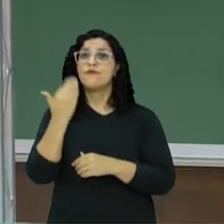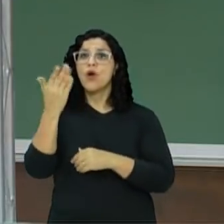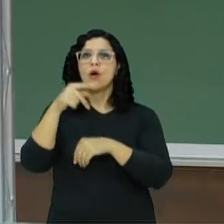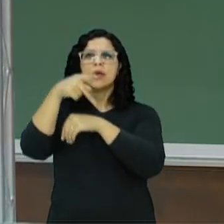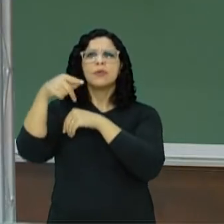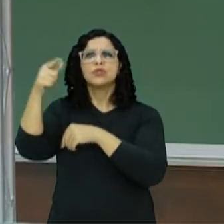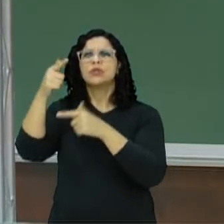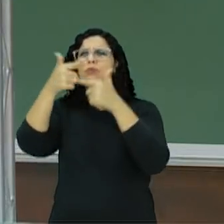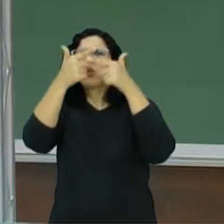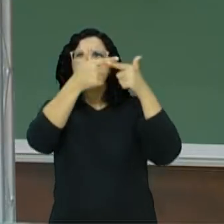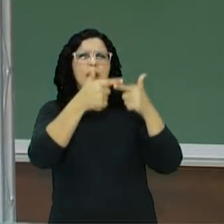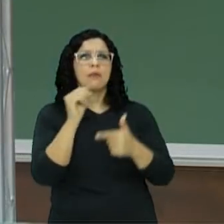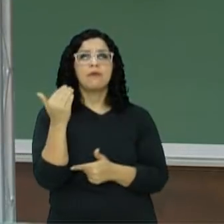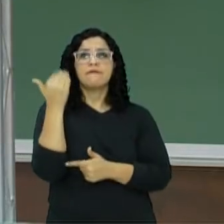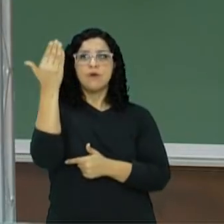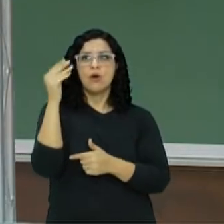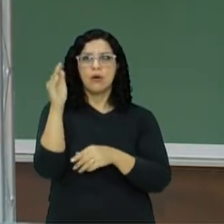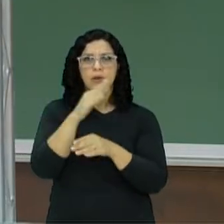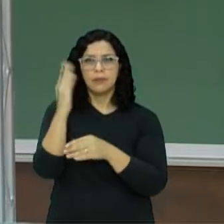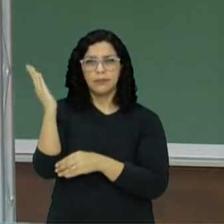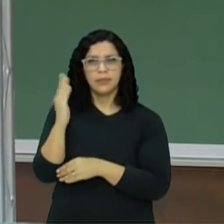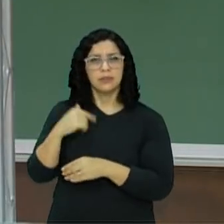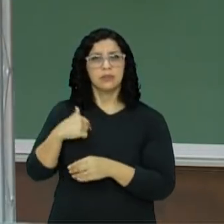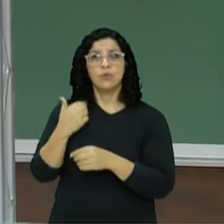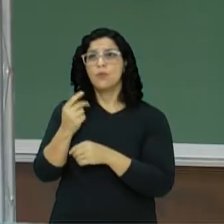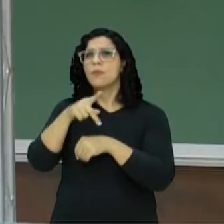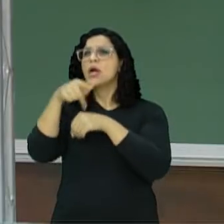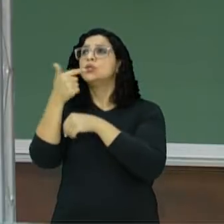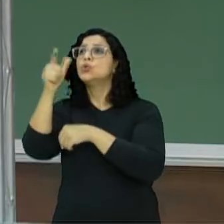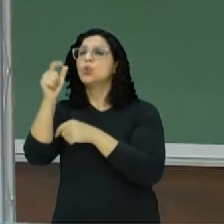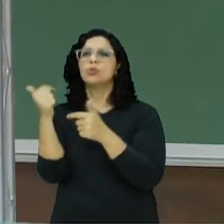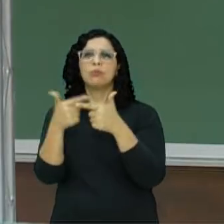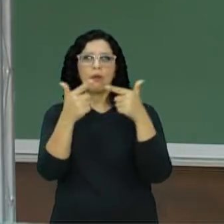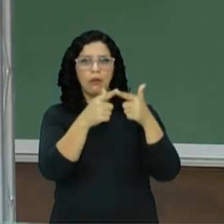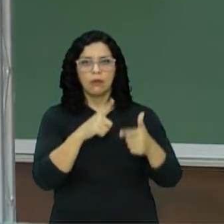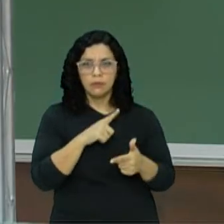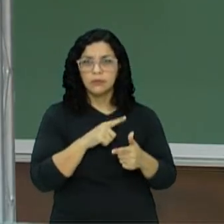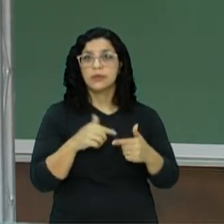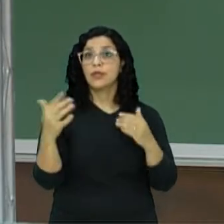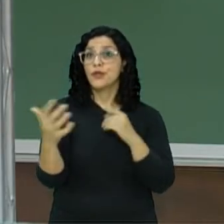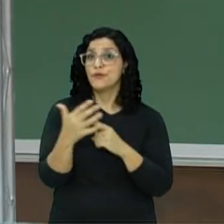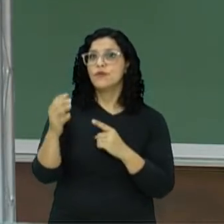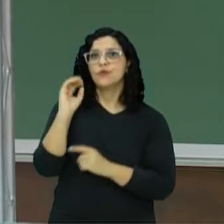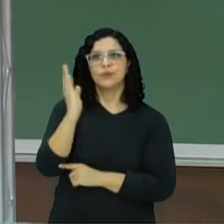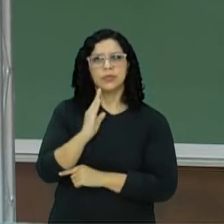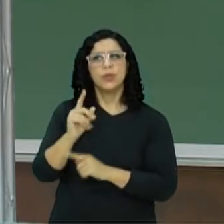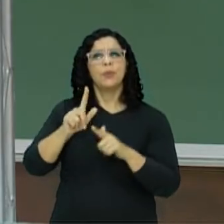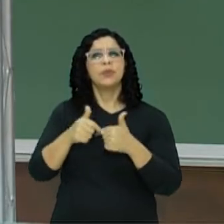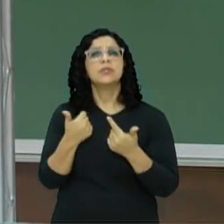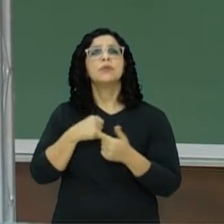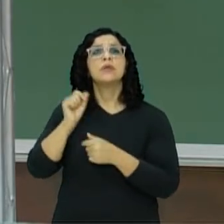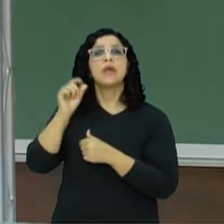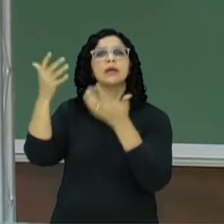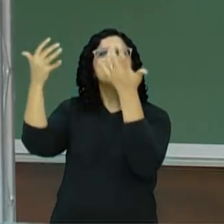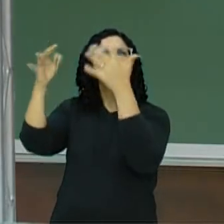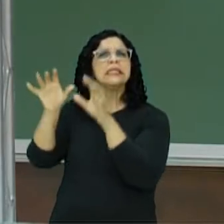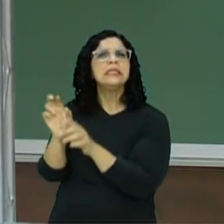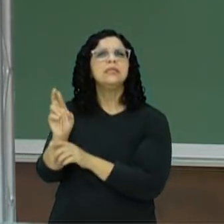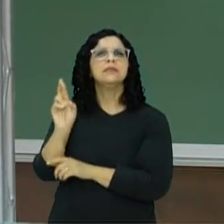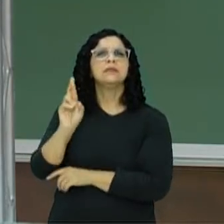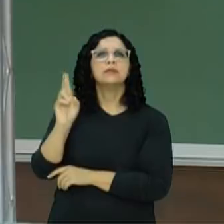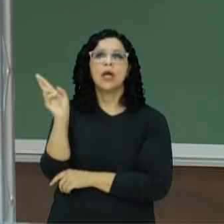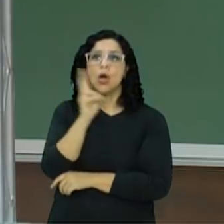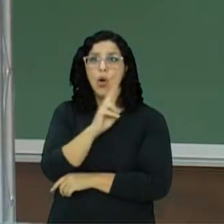internacional. Problemas que aconteceram, coisas que aconteceram em outros países. Por exemplo, uma crise iniciada na Rússia